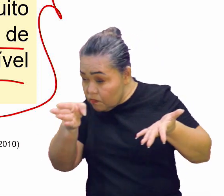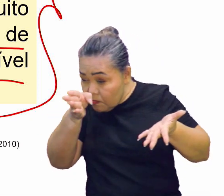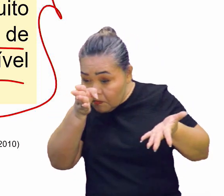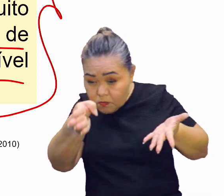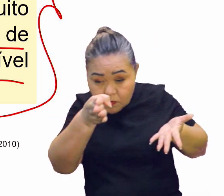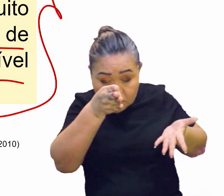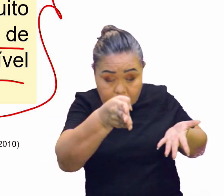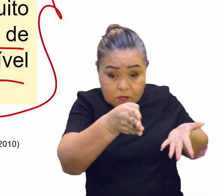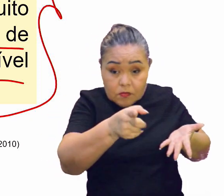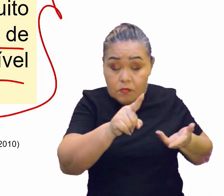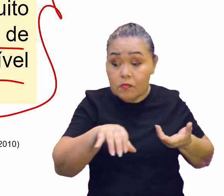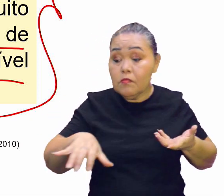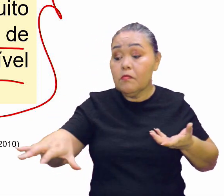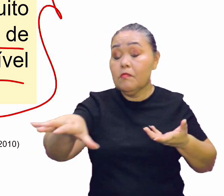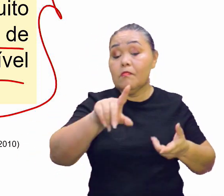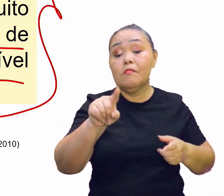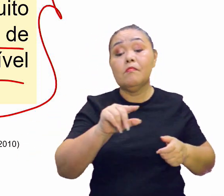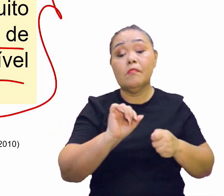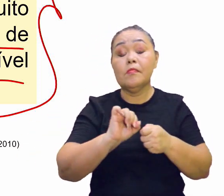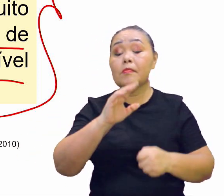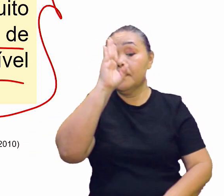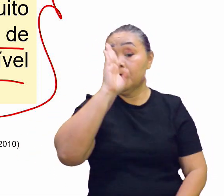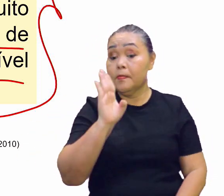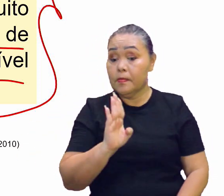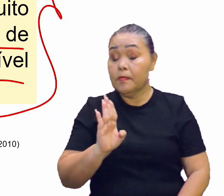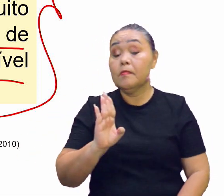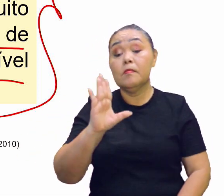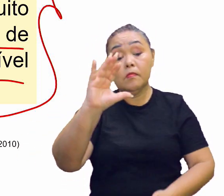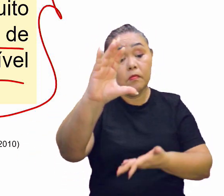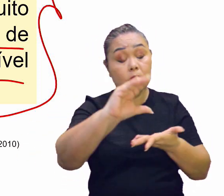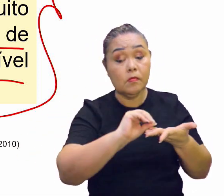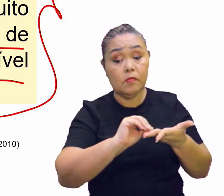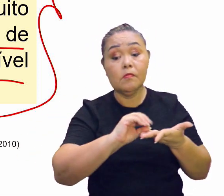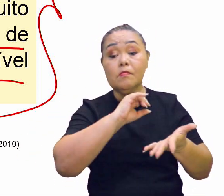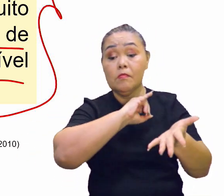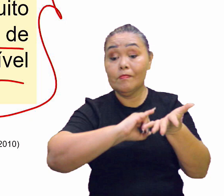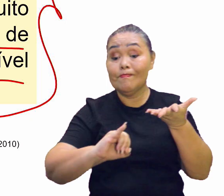nesses setores. Então, setores públicos, né? O Brasil, muito dinheiro